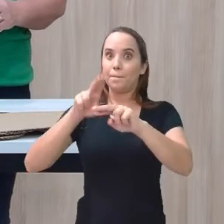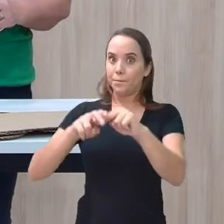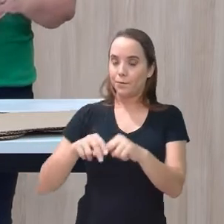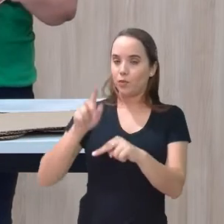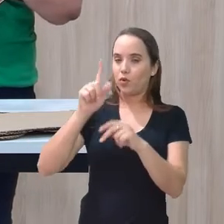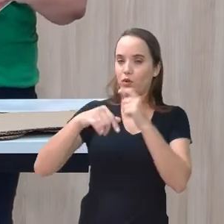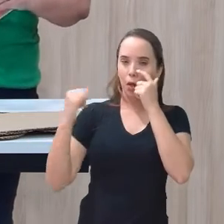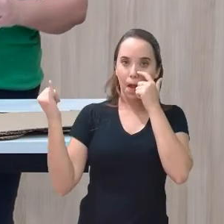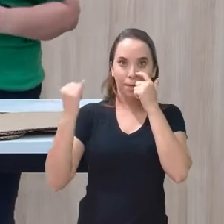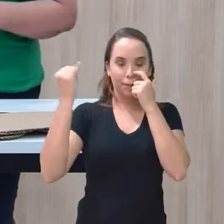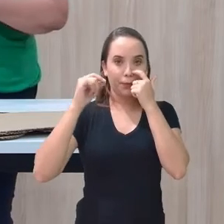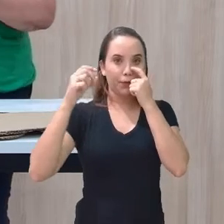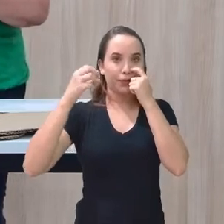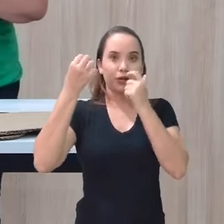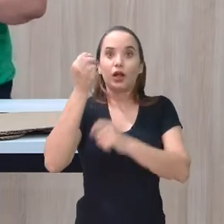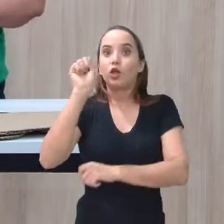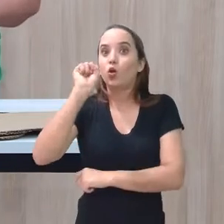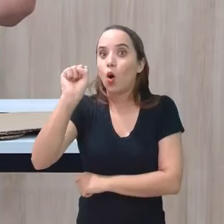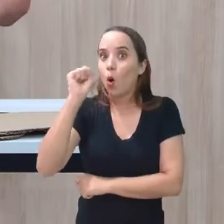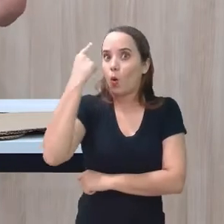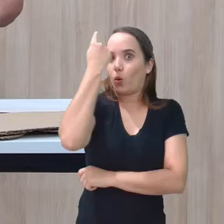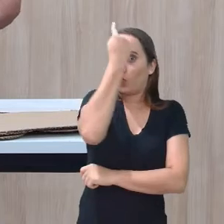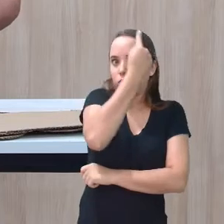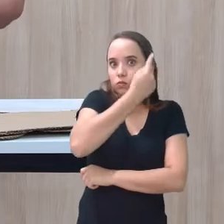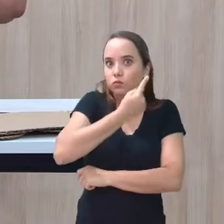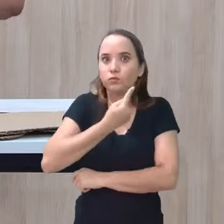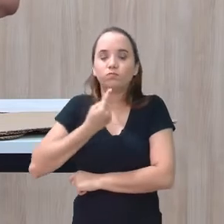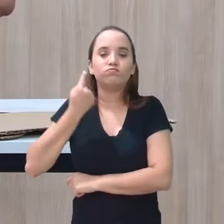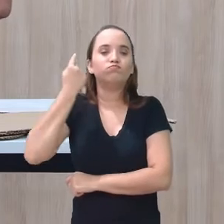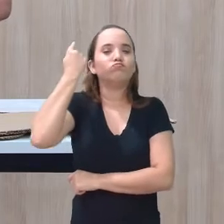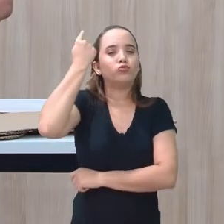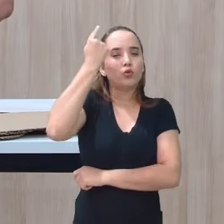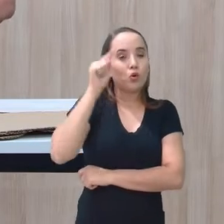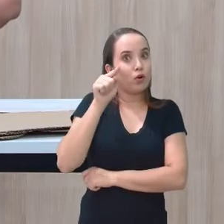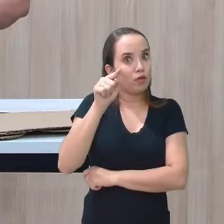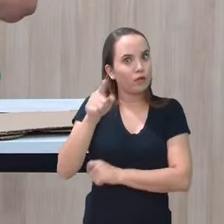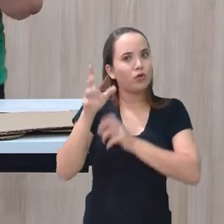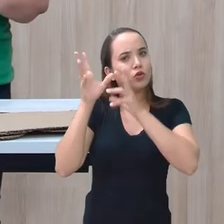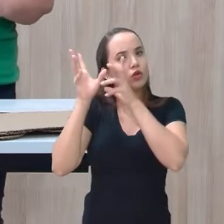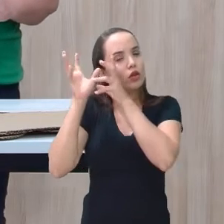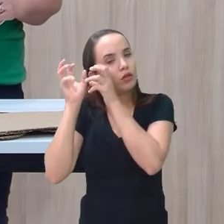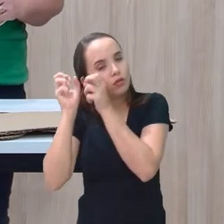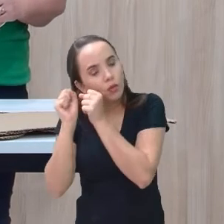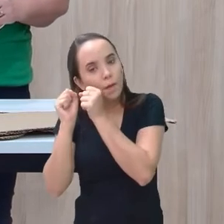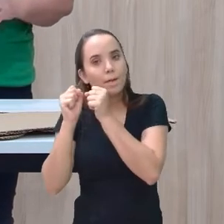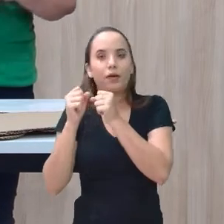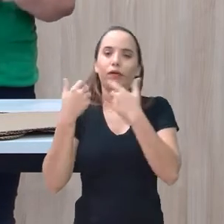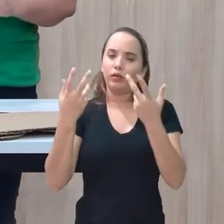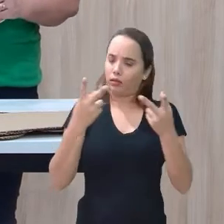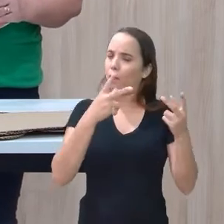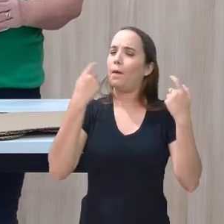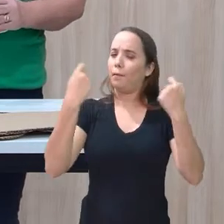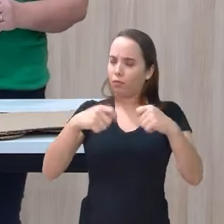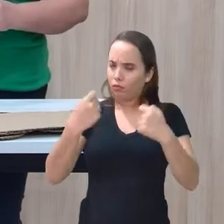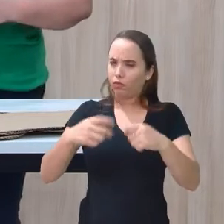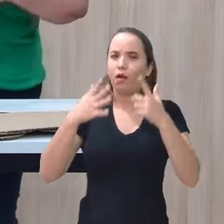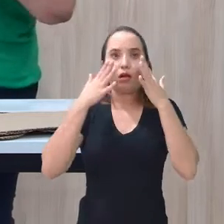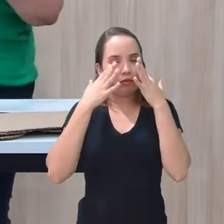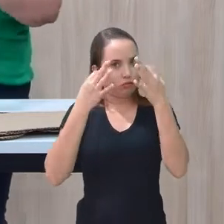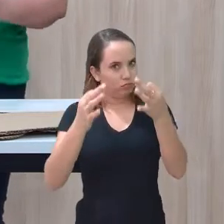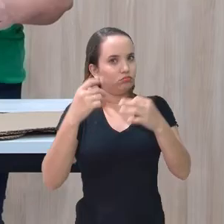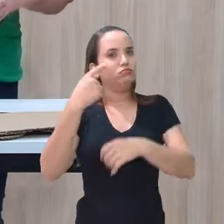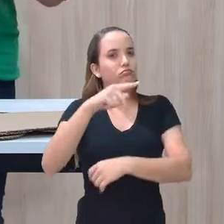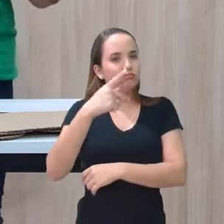aqui a vocês, né? Vejam a questão do horário, a hora que vocês deitam, a hora que vocês acordam, é muito importante